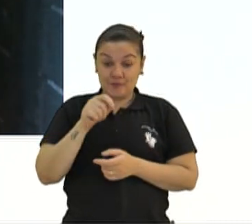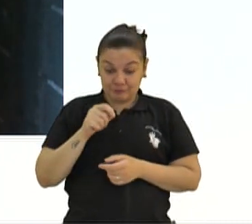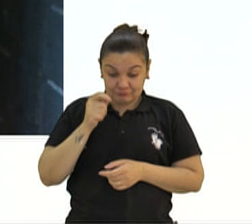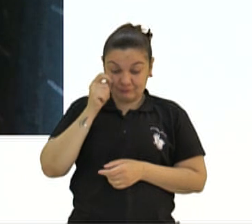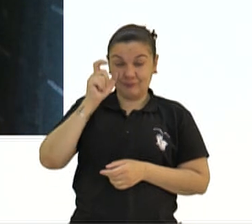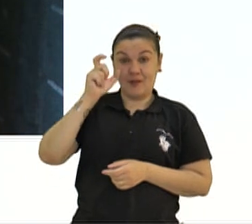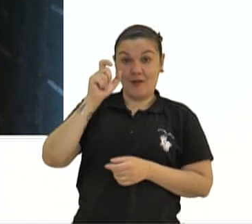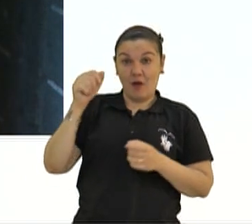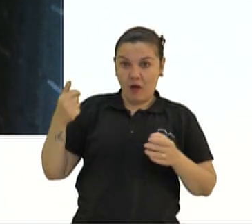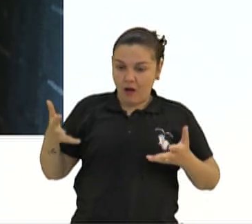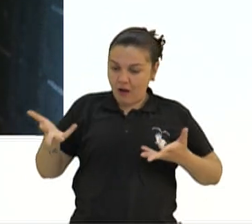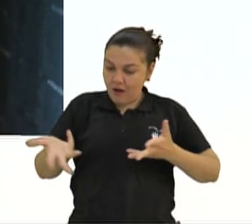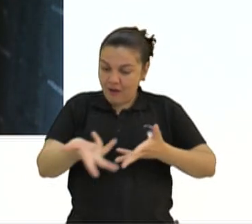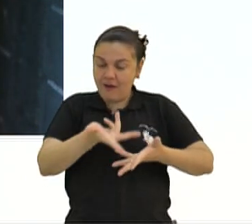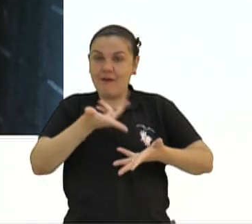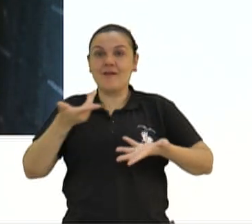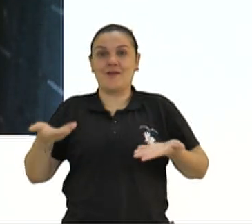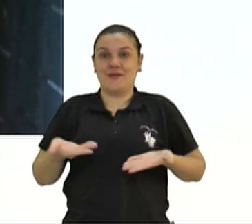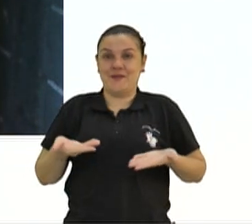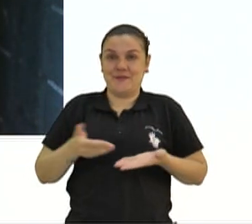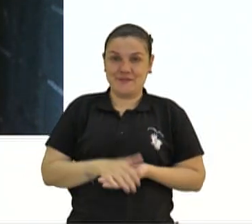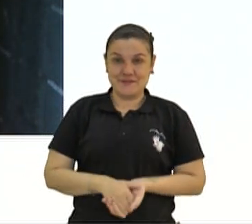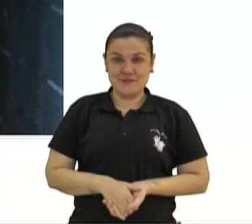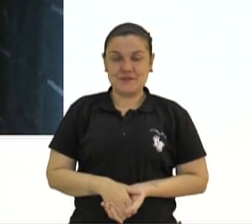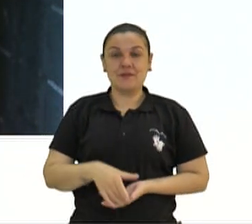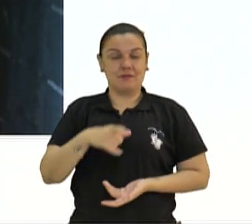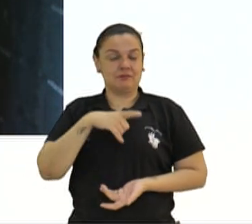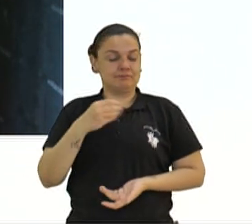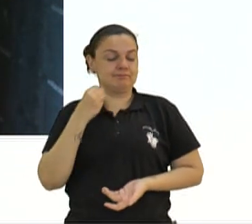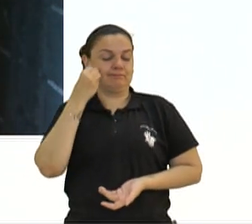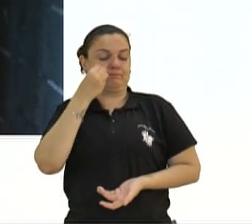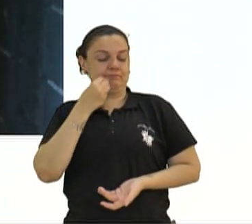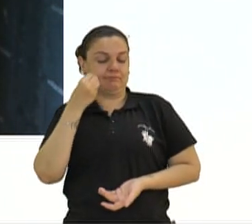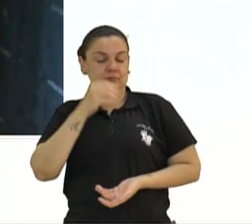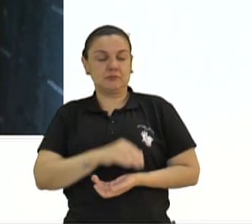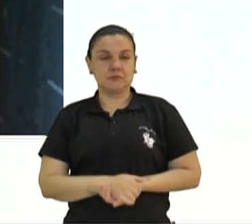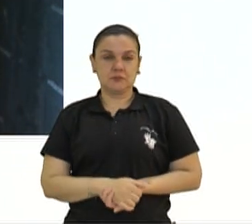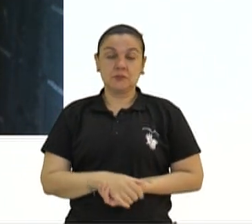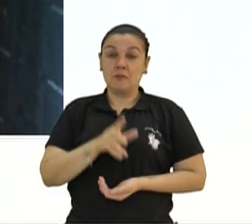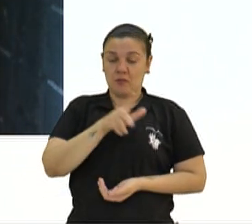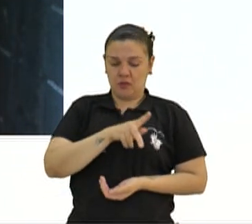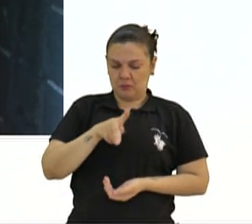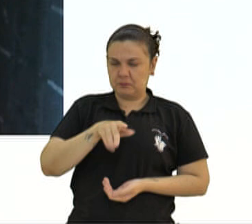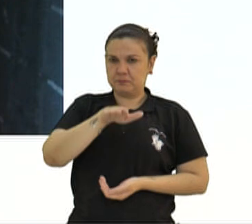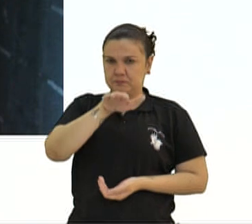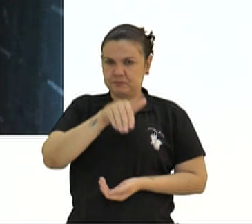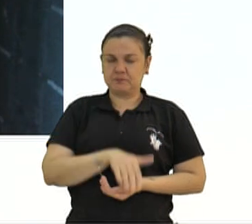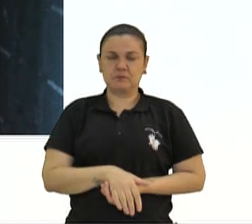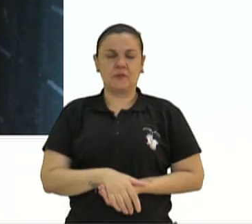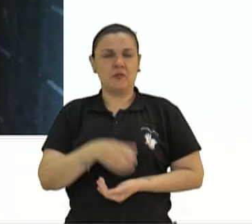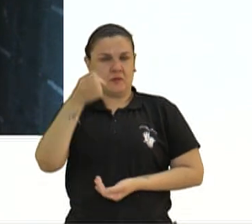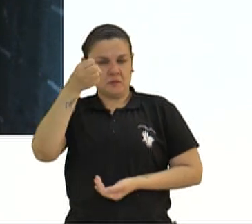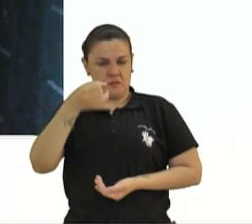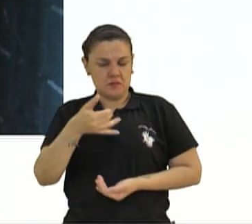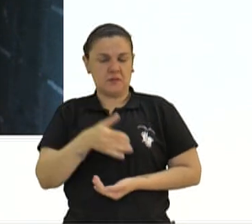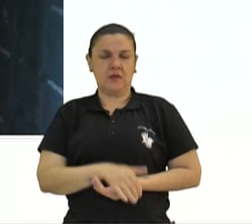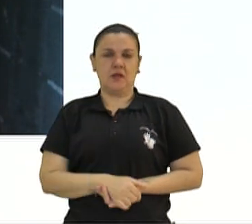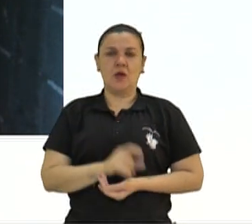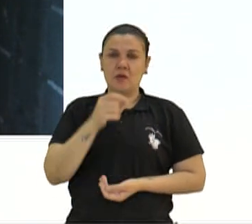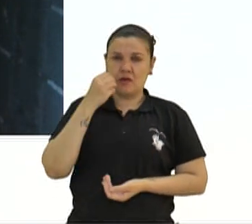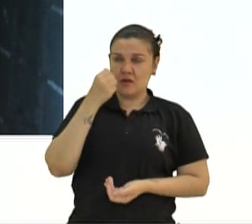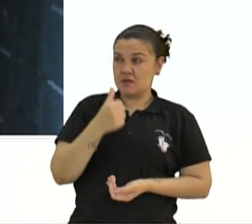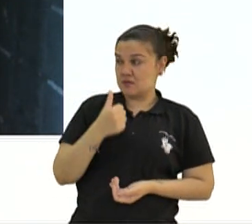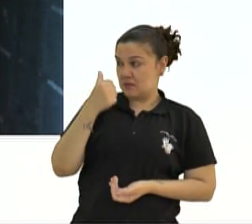você ganhou muito com essa aula, né? Porque você está vendo vários experimentos. Professor Marcos, o senhor pode descrever esse experimento